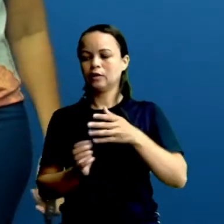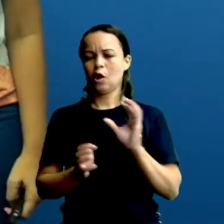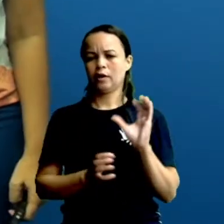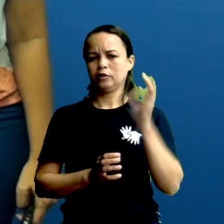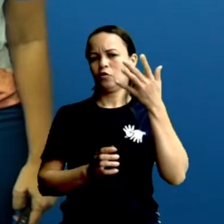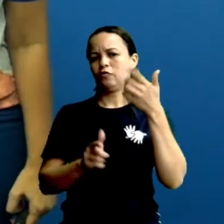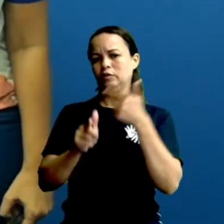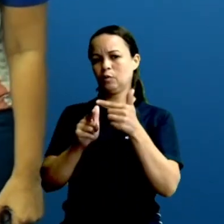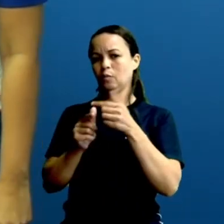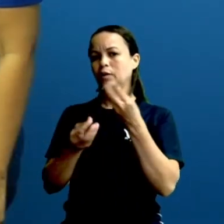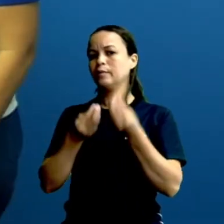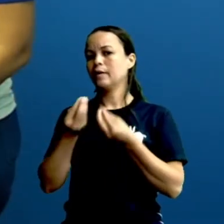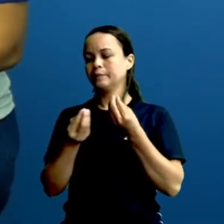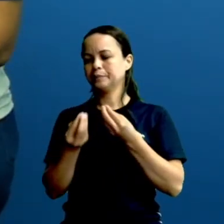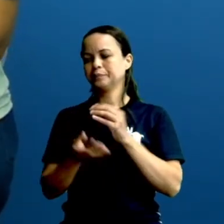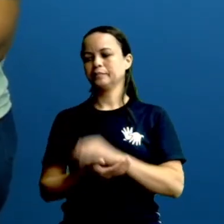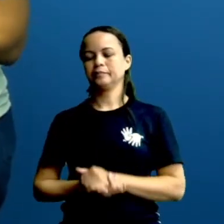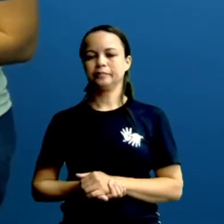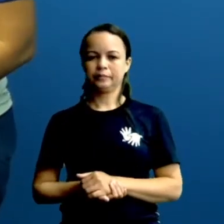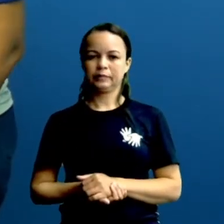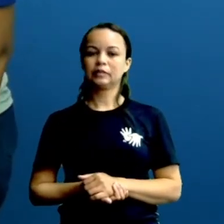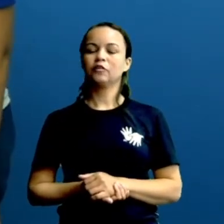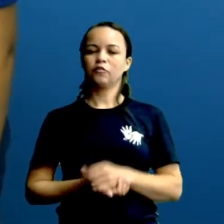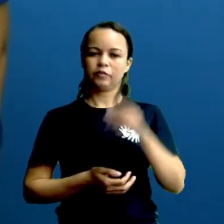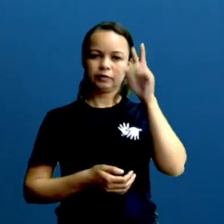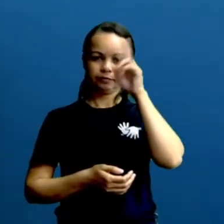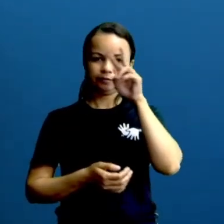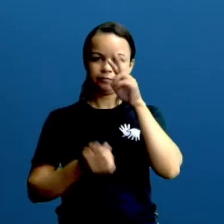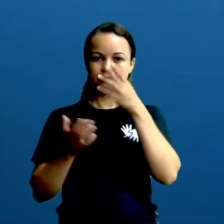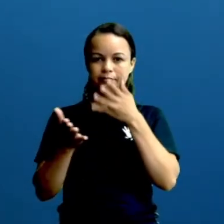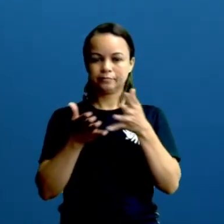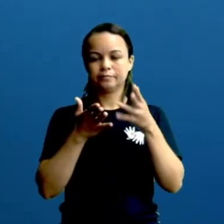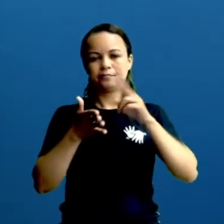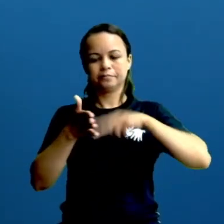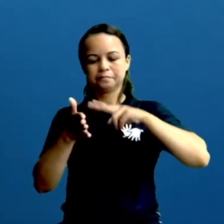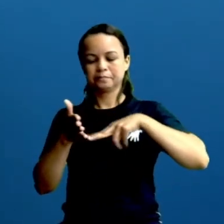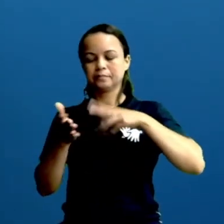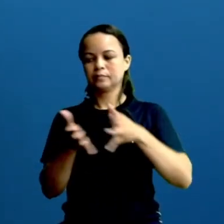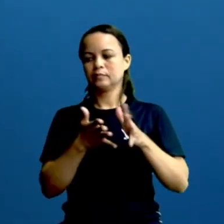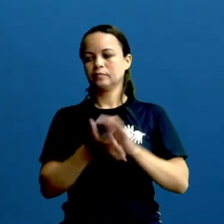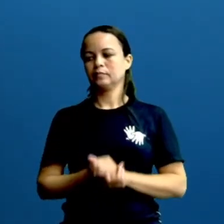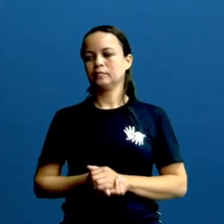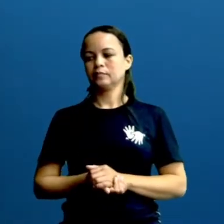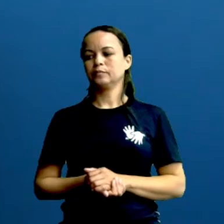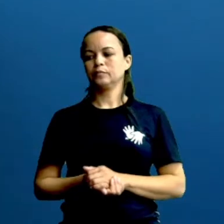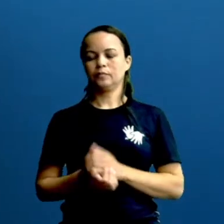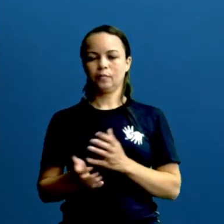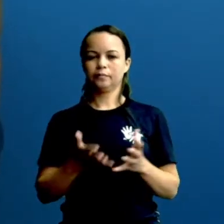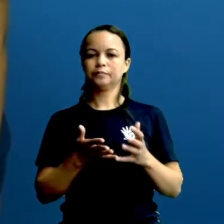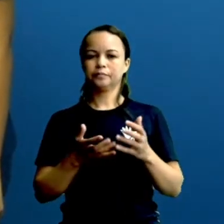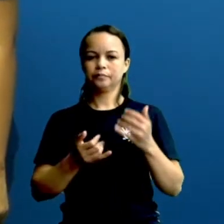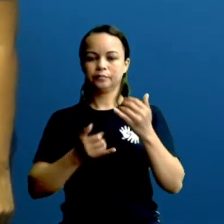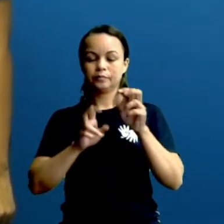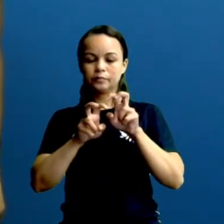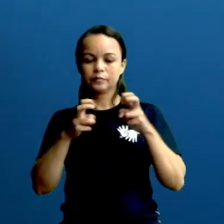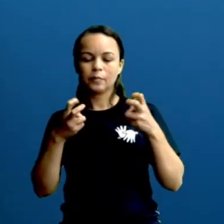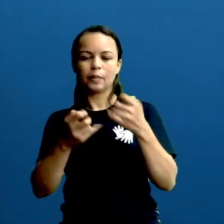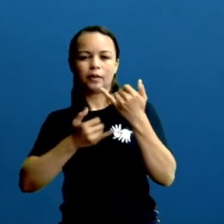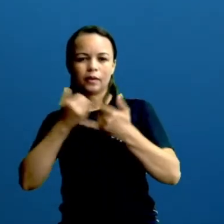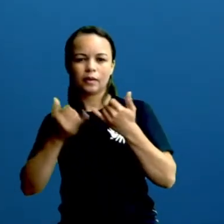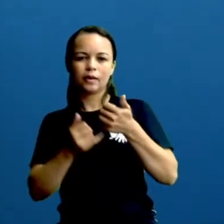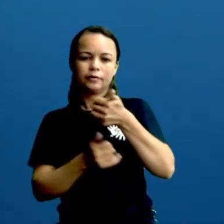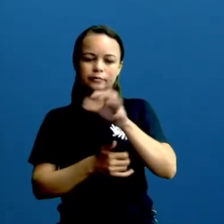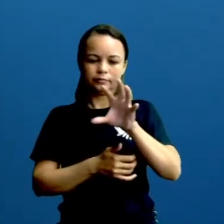esse probleminha, tá? Então, vamos fazer a releitura. No parquinho estavam 10 crianças